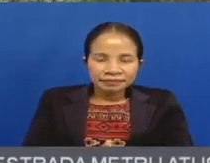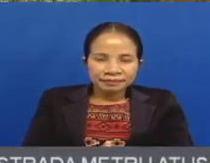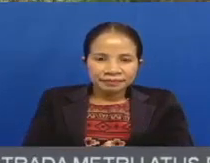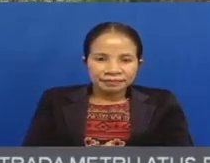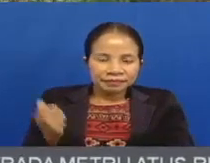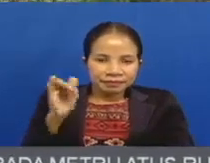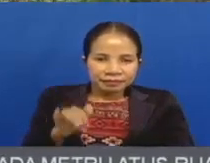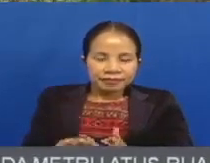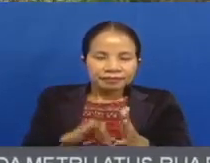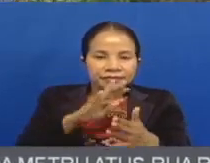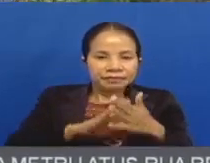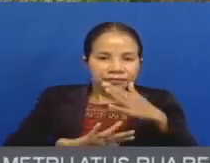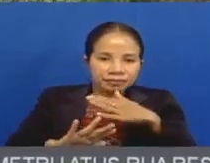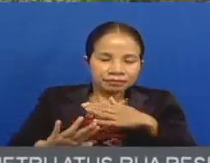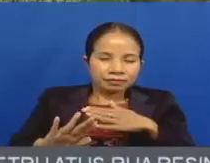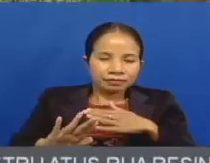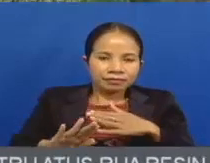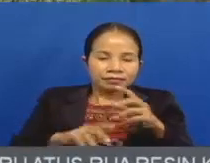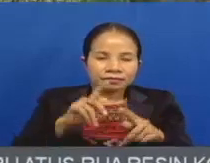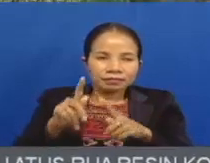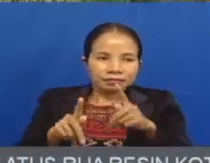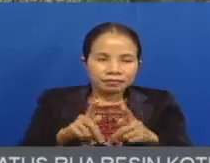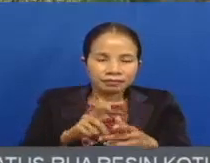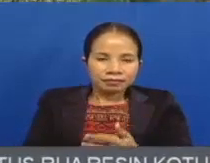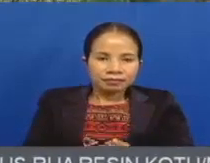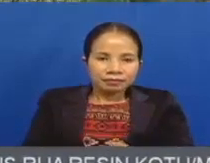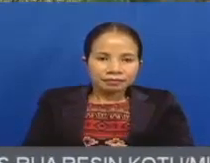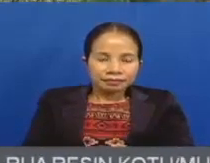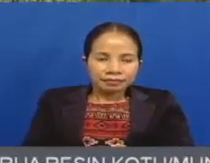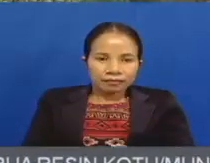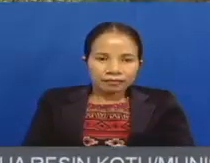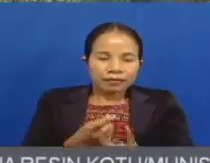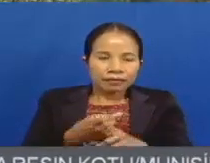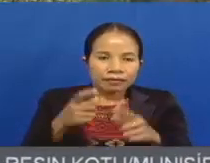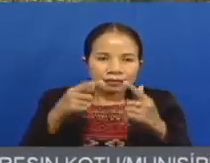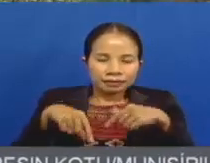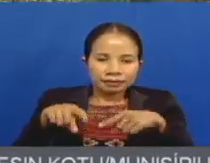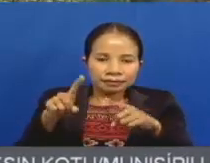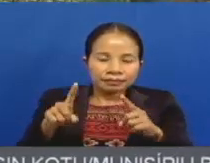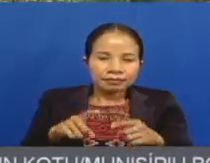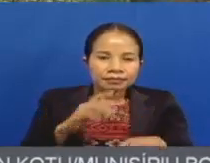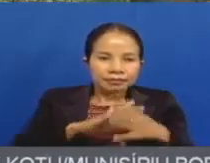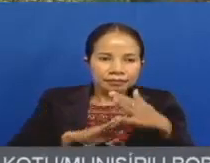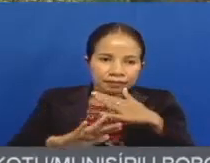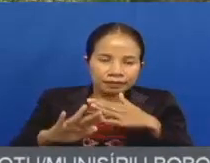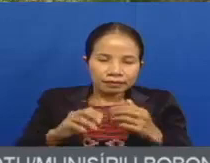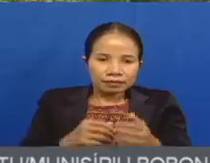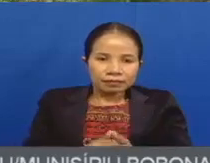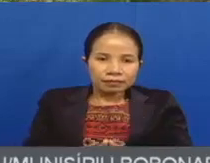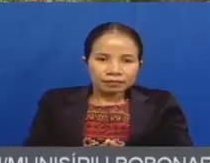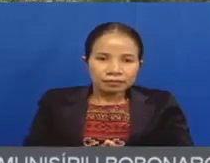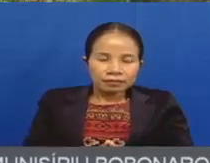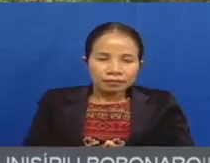sira hetan partus, kumundadi leba husine, batu sana bema ka pun, bahatu ma